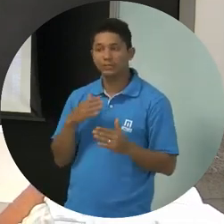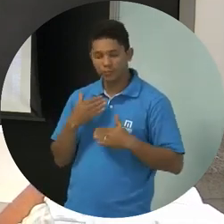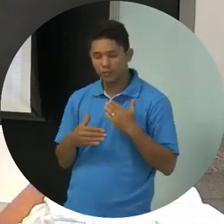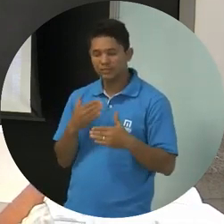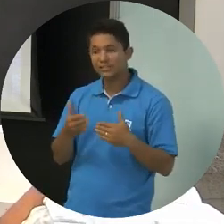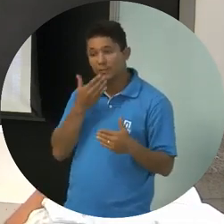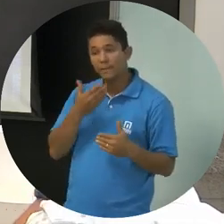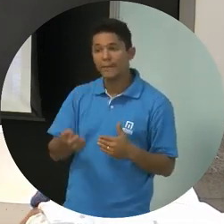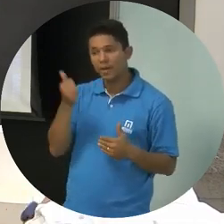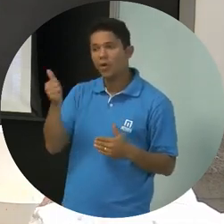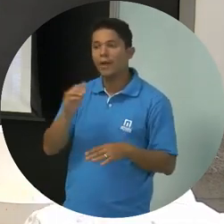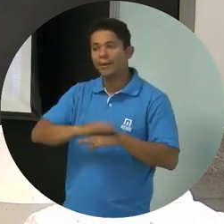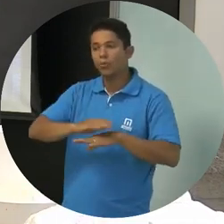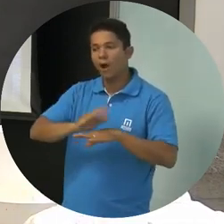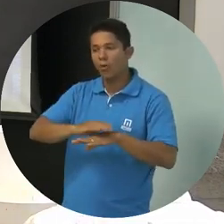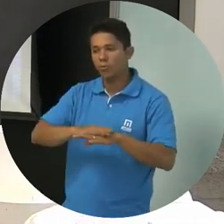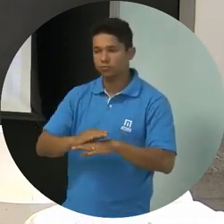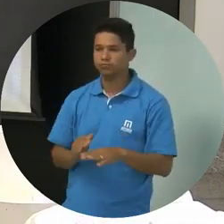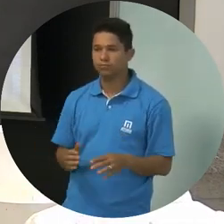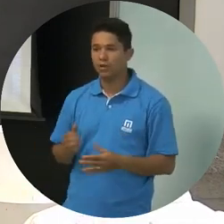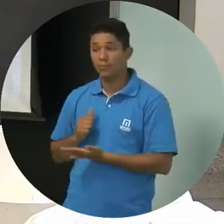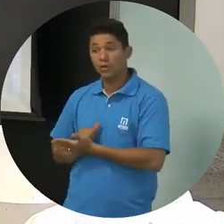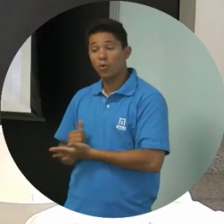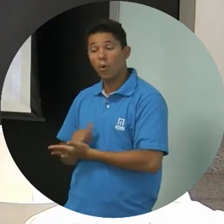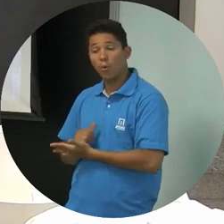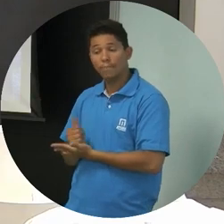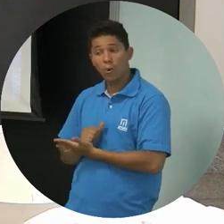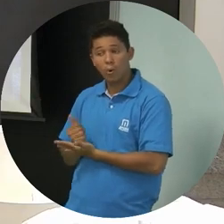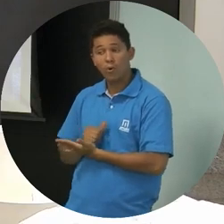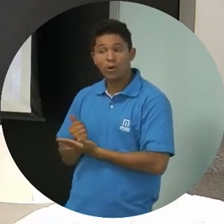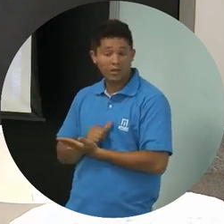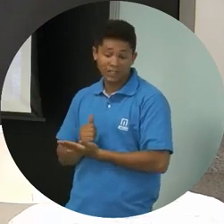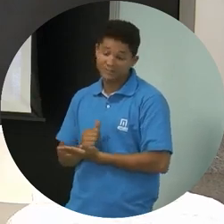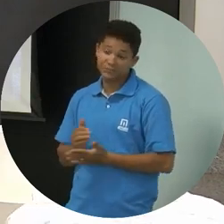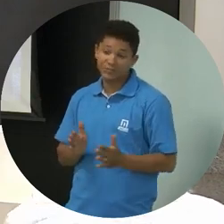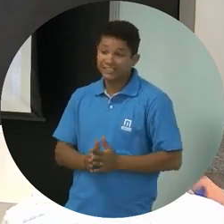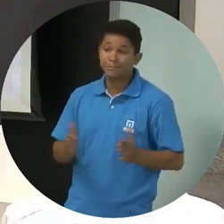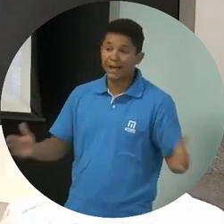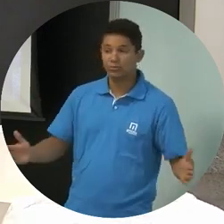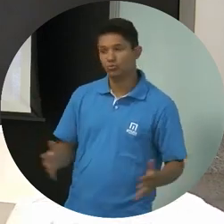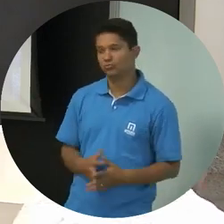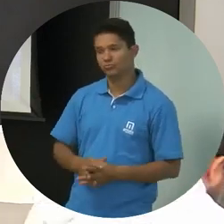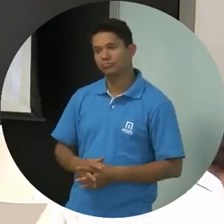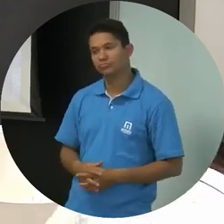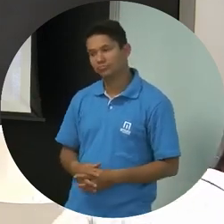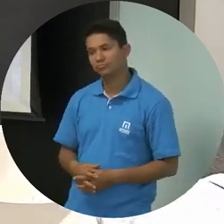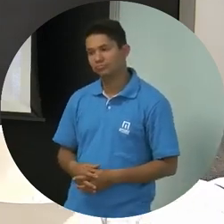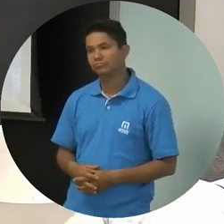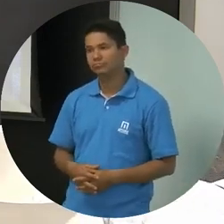indicado aí seria o manual. Obrigado. Porque eu acredito que o robô não tenha como a gente fazer a inserção dentro dessa área.